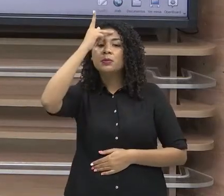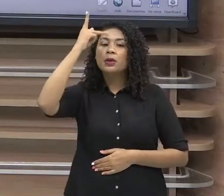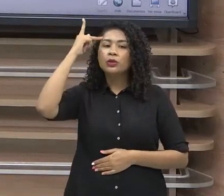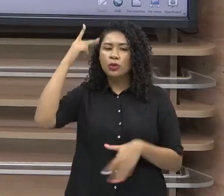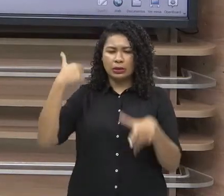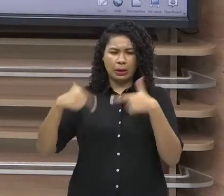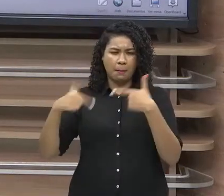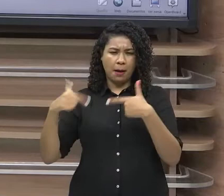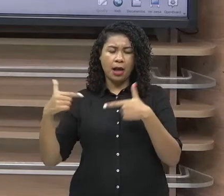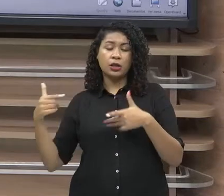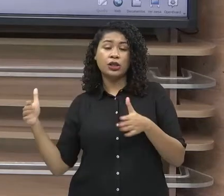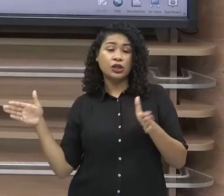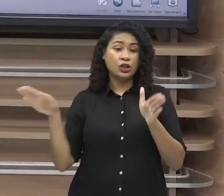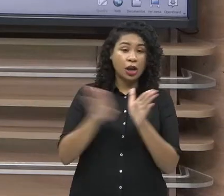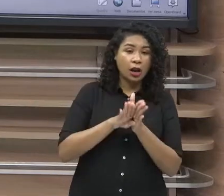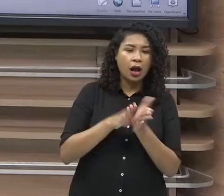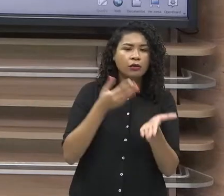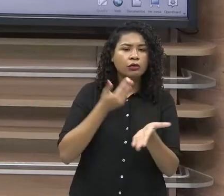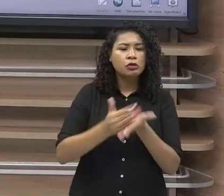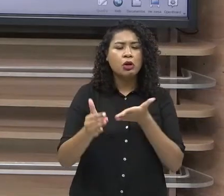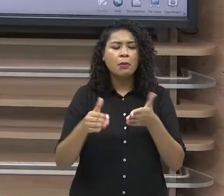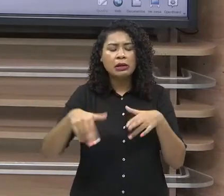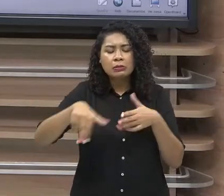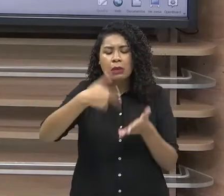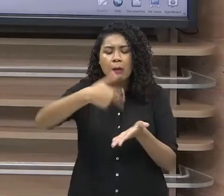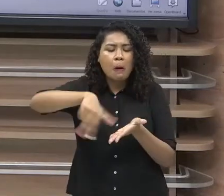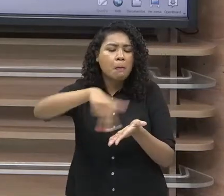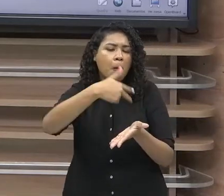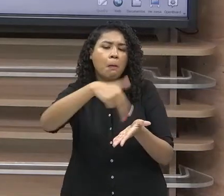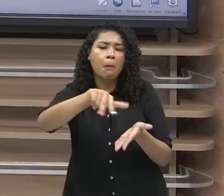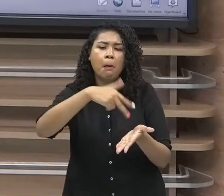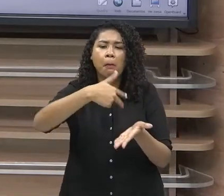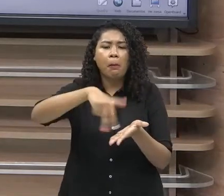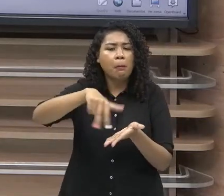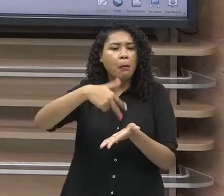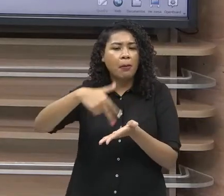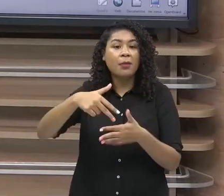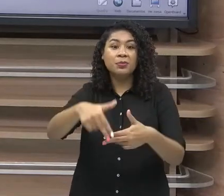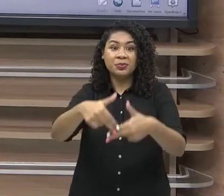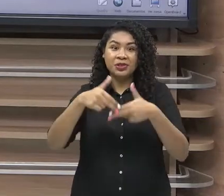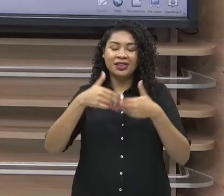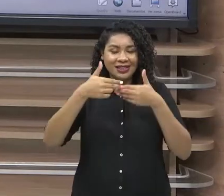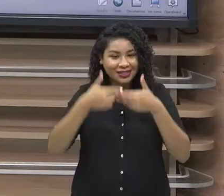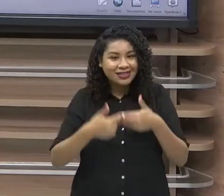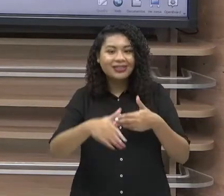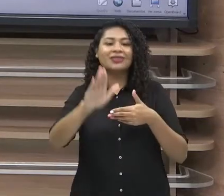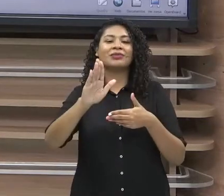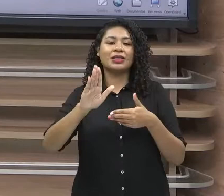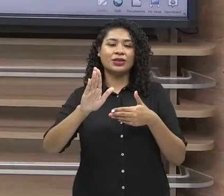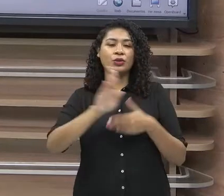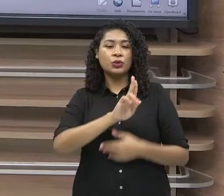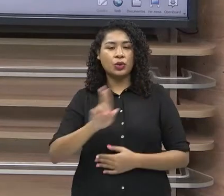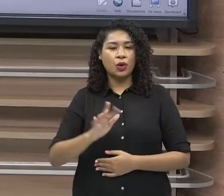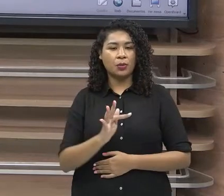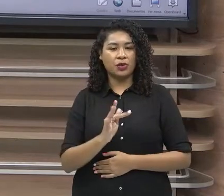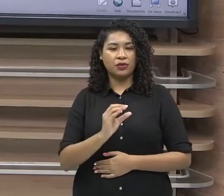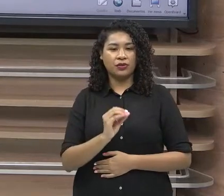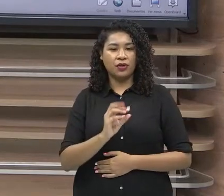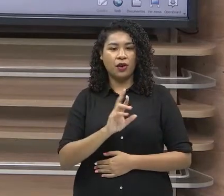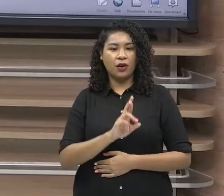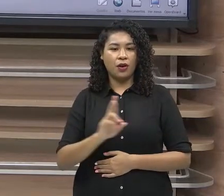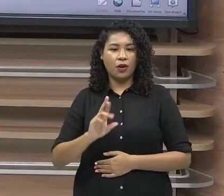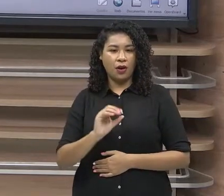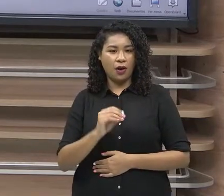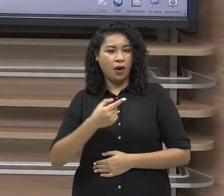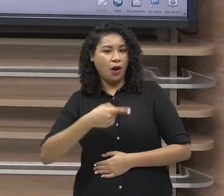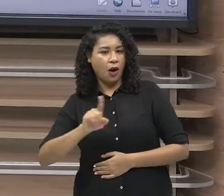trabalhadores chegavam e começavam a dançar, certo? Então foi daí que surgiu esse nome, forró-bodó,